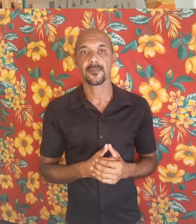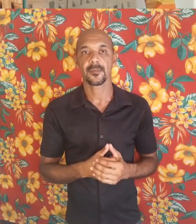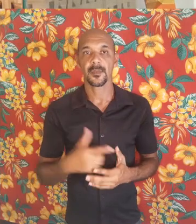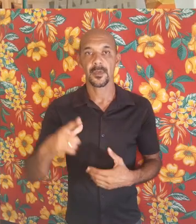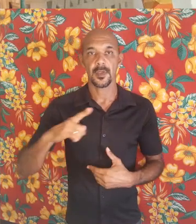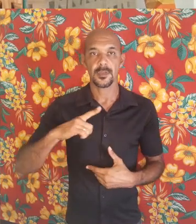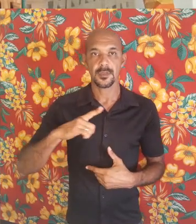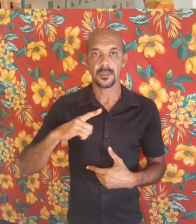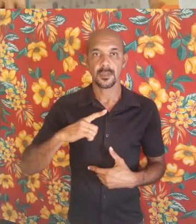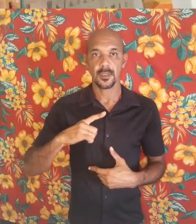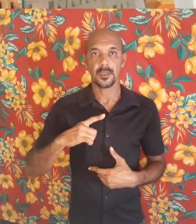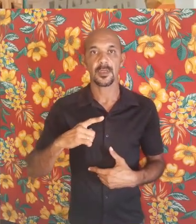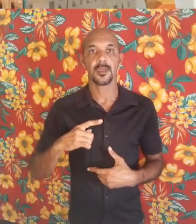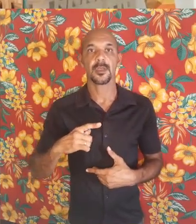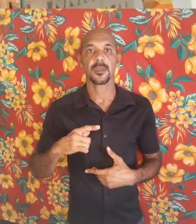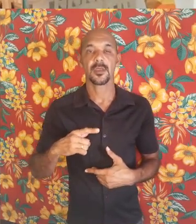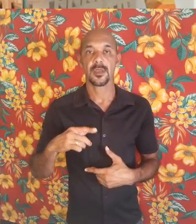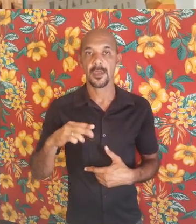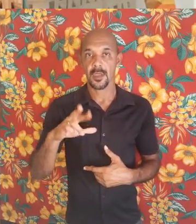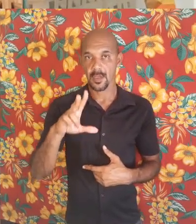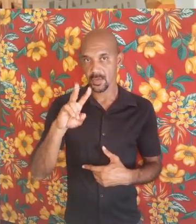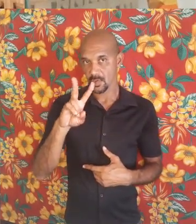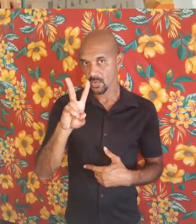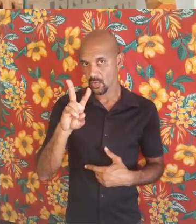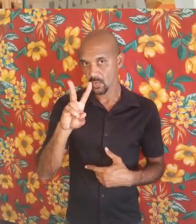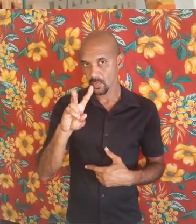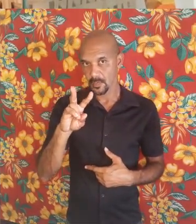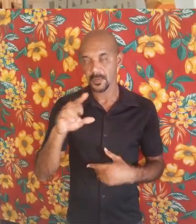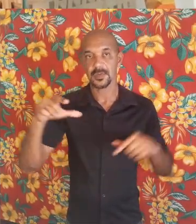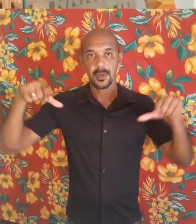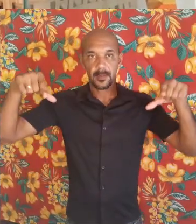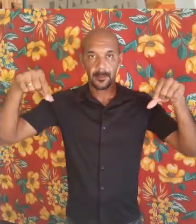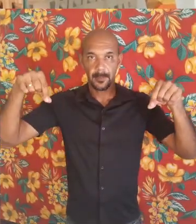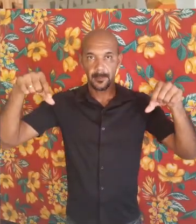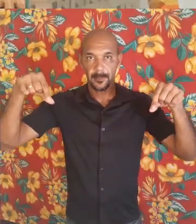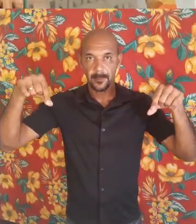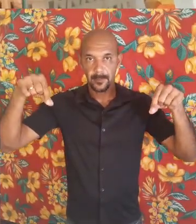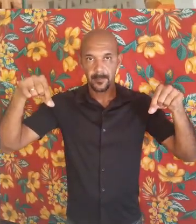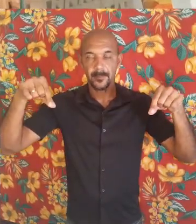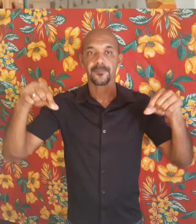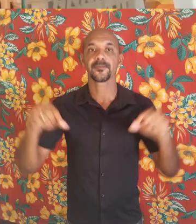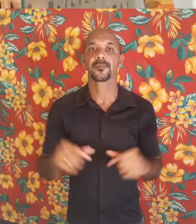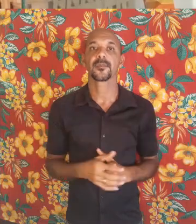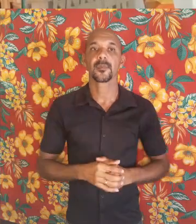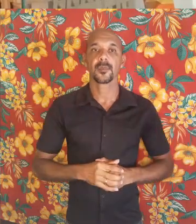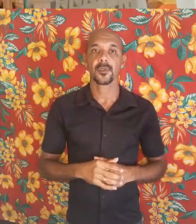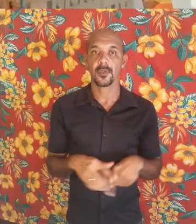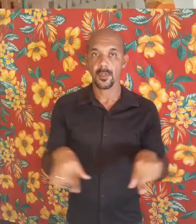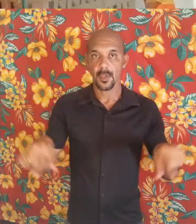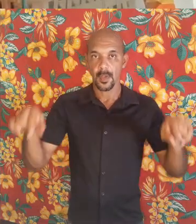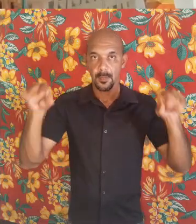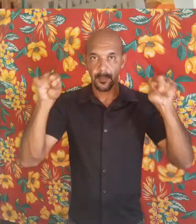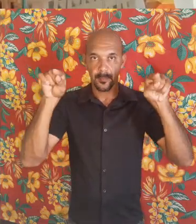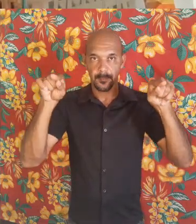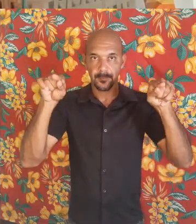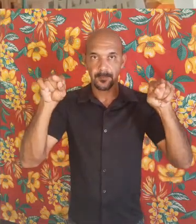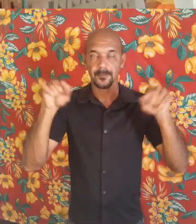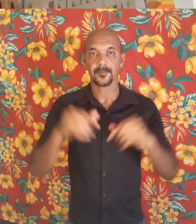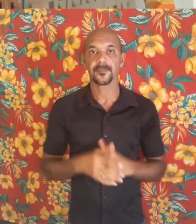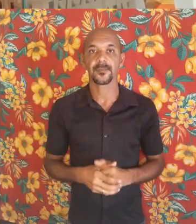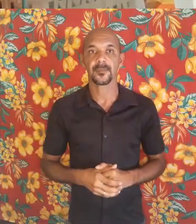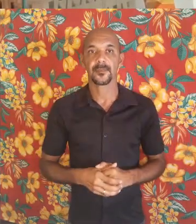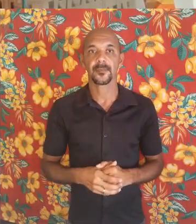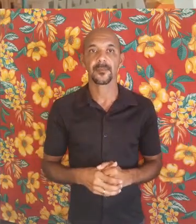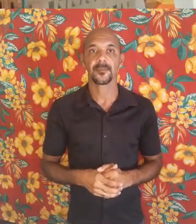Tem as duas presilhazinhas, né? Os dois ariozinhos que é para os suportes de parede, e está pronto o